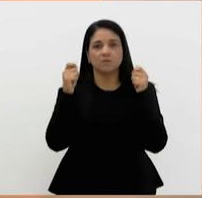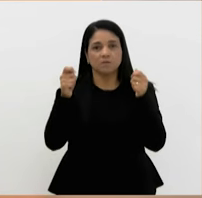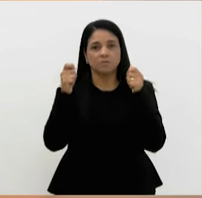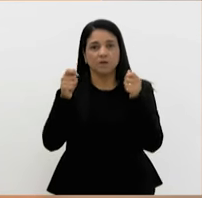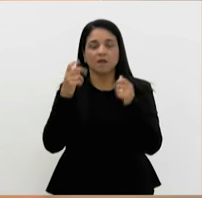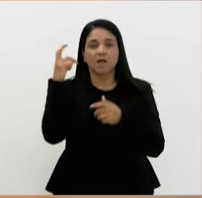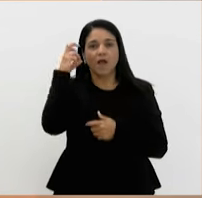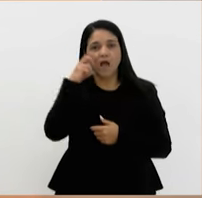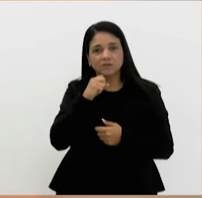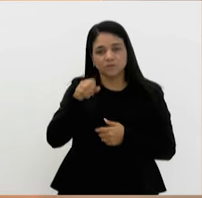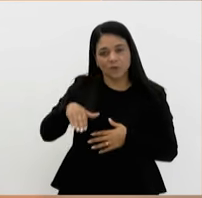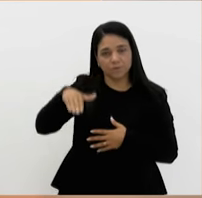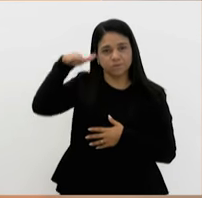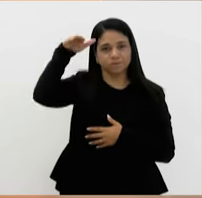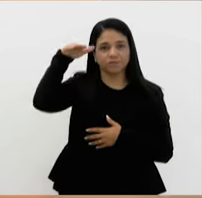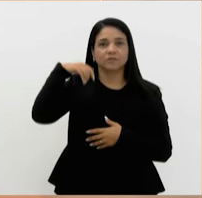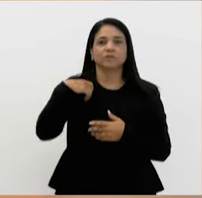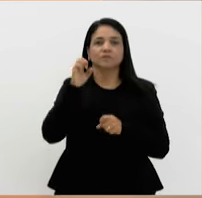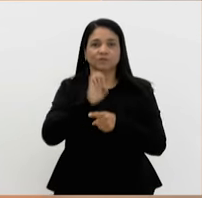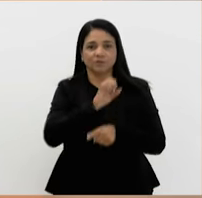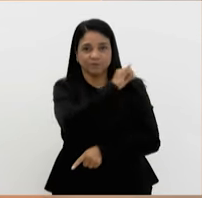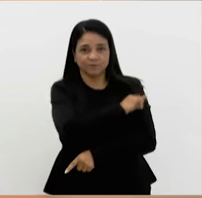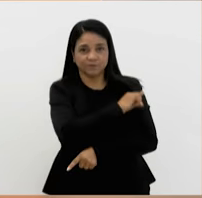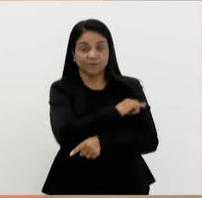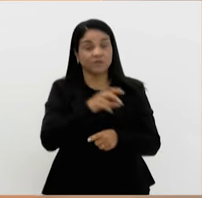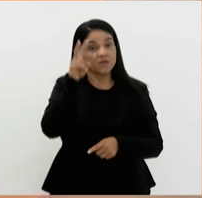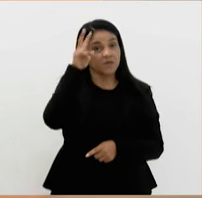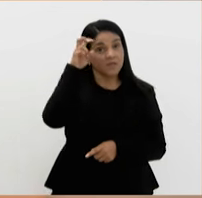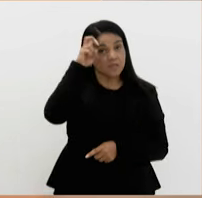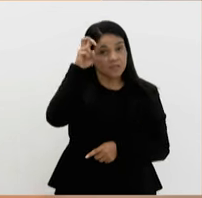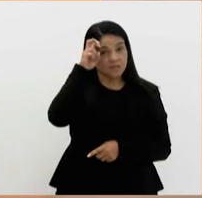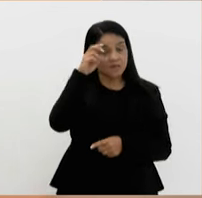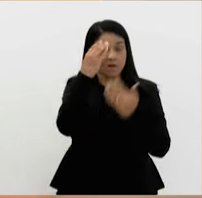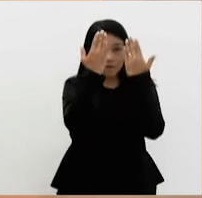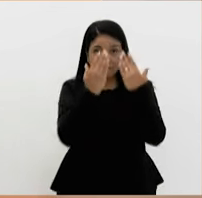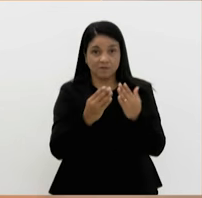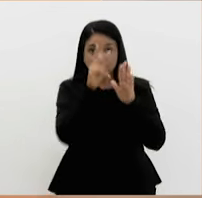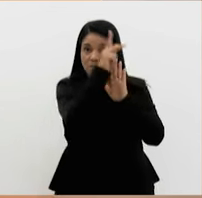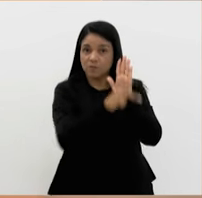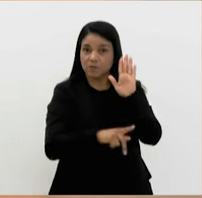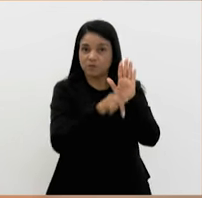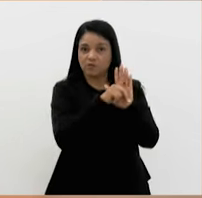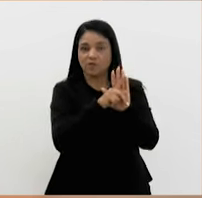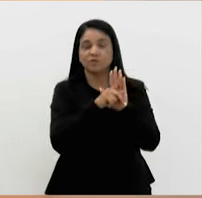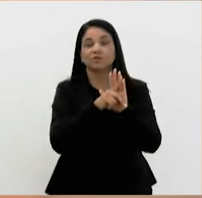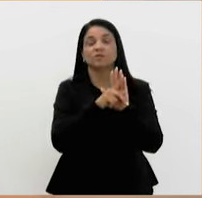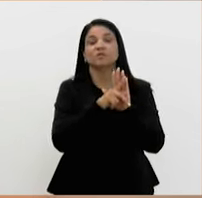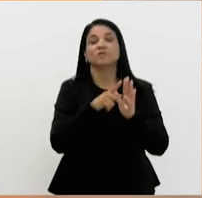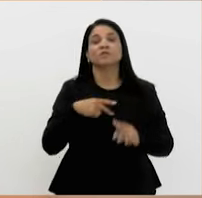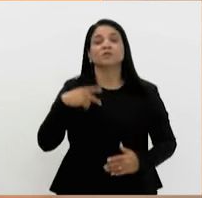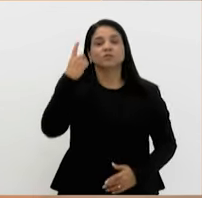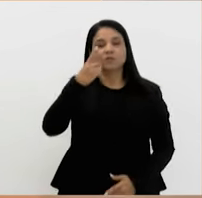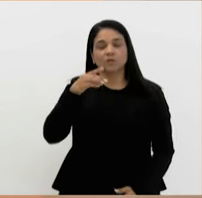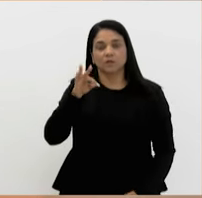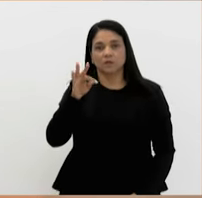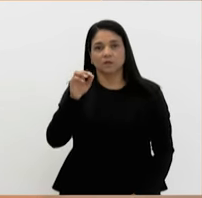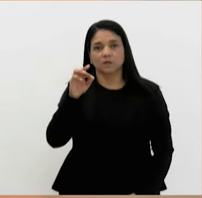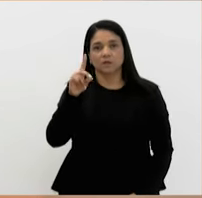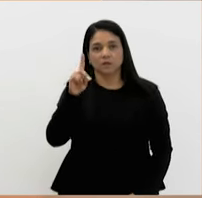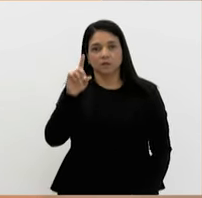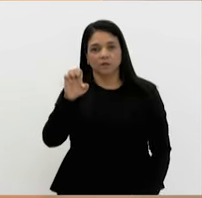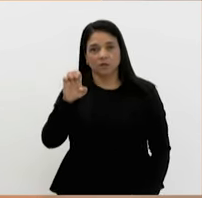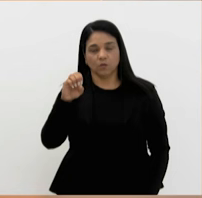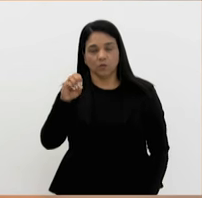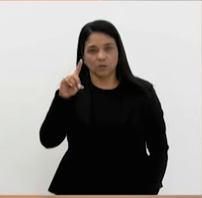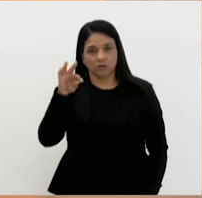adoção tardia no estado do Rio de Janeiro. Na quinta-feira, será analisado um projeto do deputado Dr. Deodalto, que cria o programa